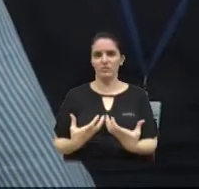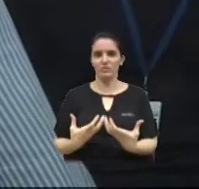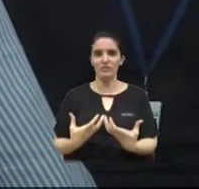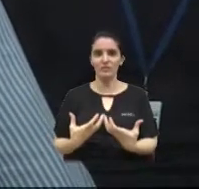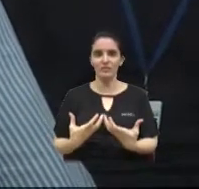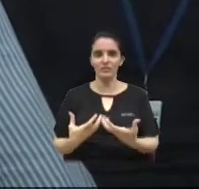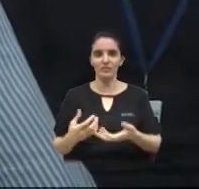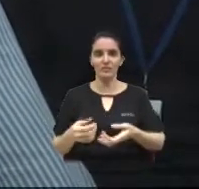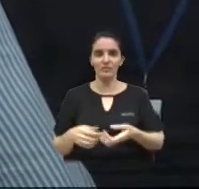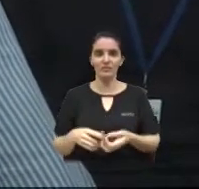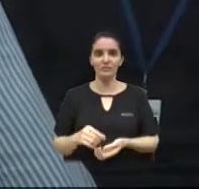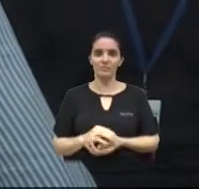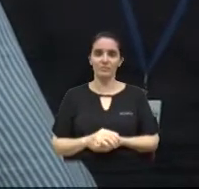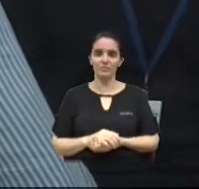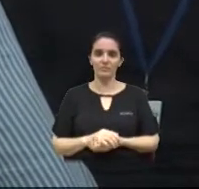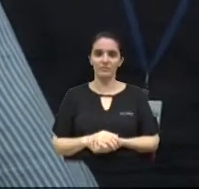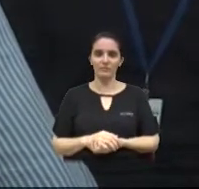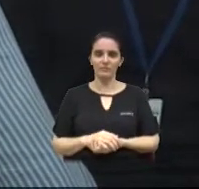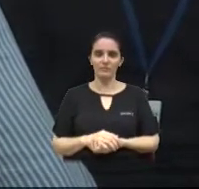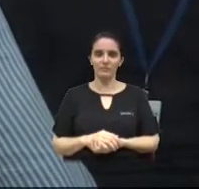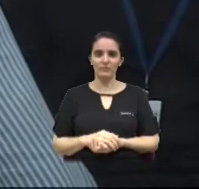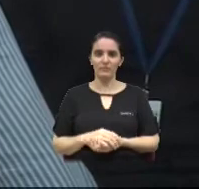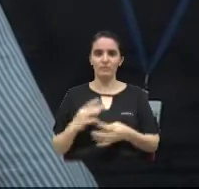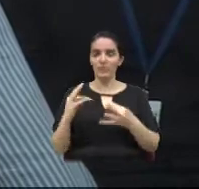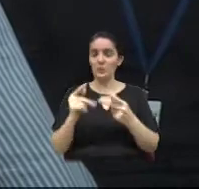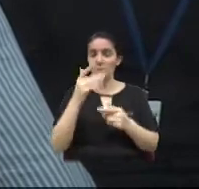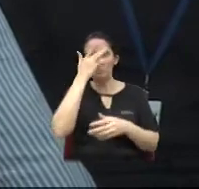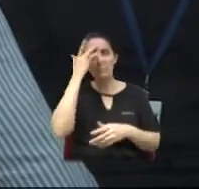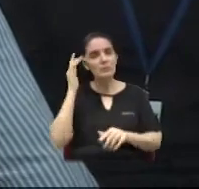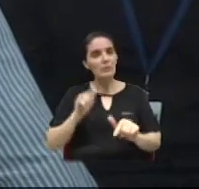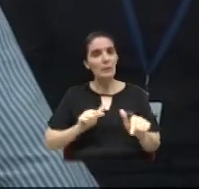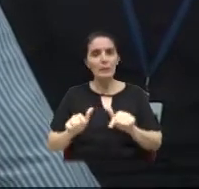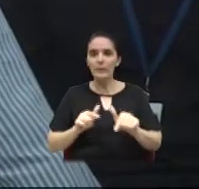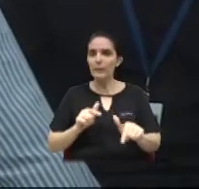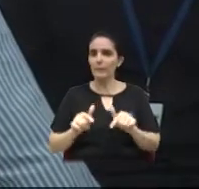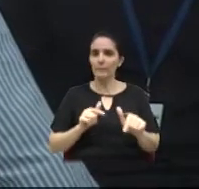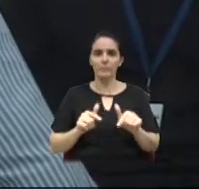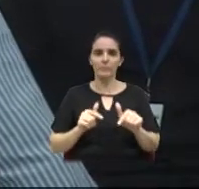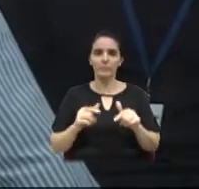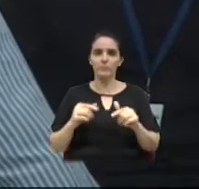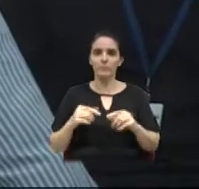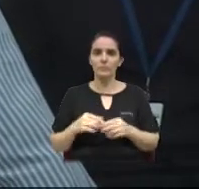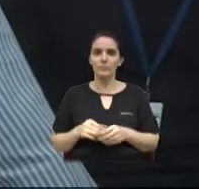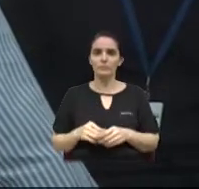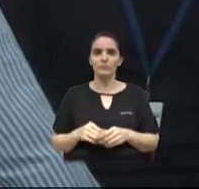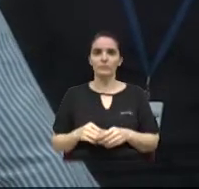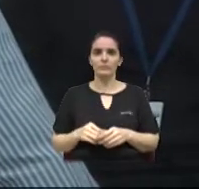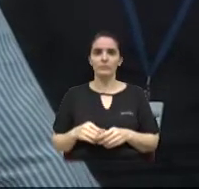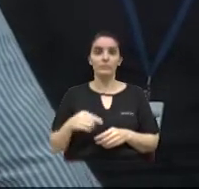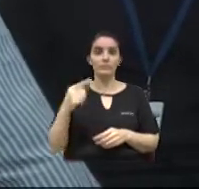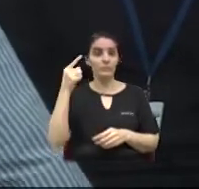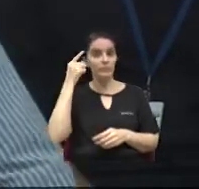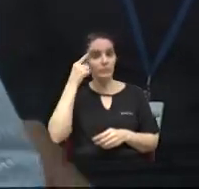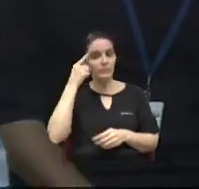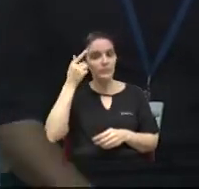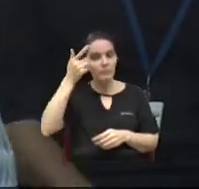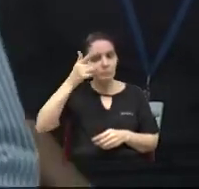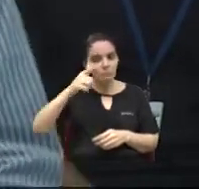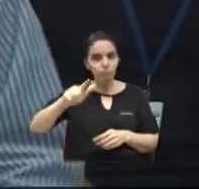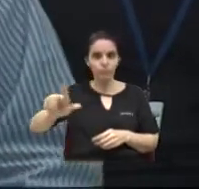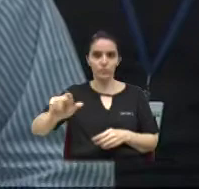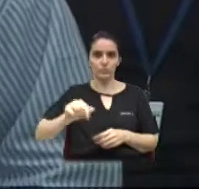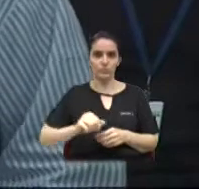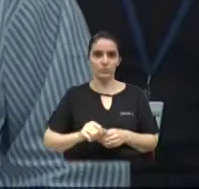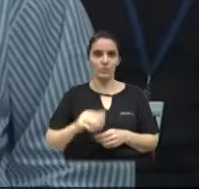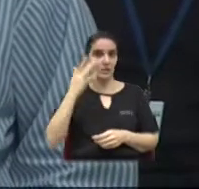presidente? Cansa. Todo mundo trabalha e todo mundo pensa nas pessoas, porque nós somos povo. Amanhã nós não